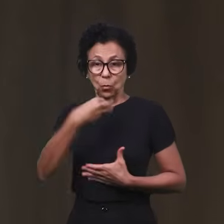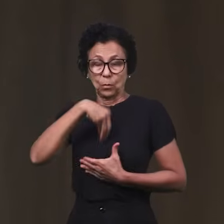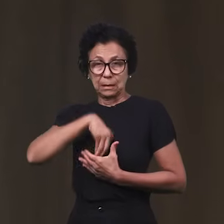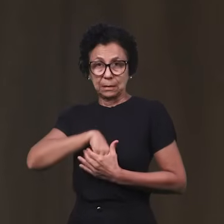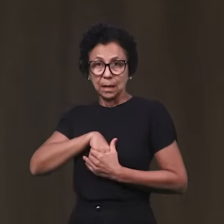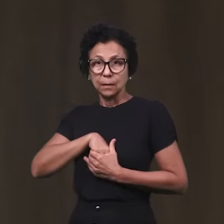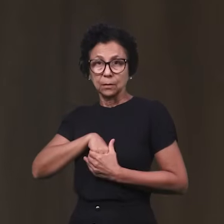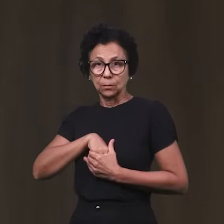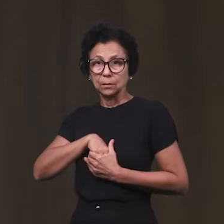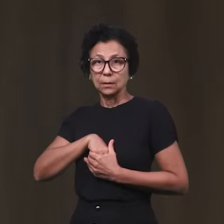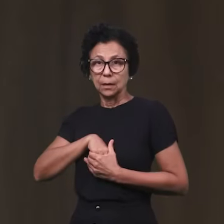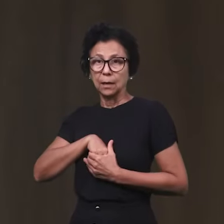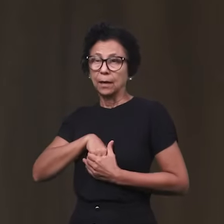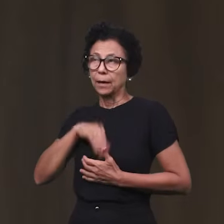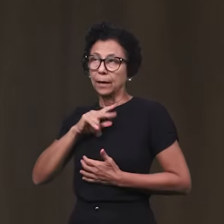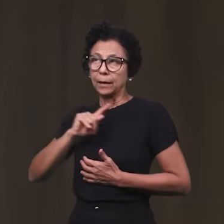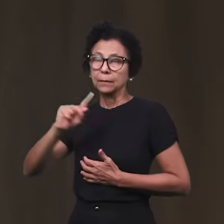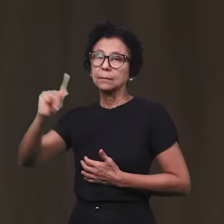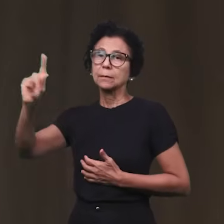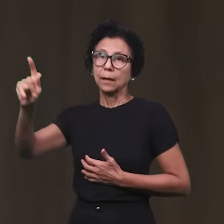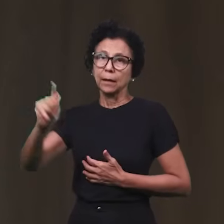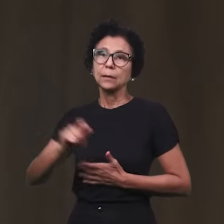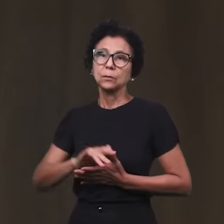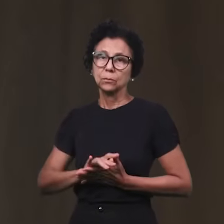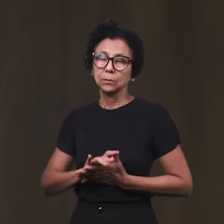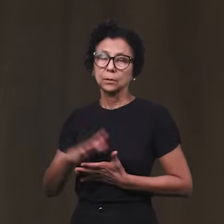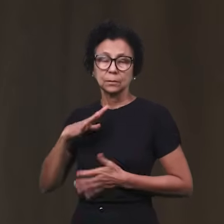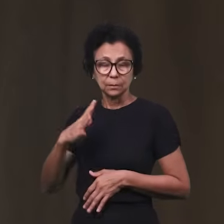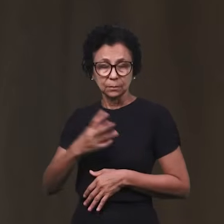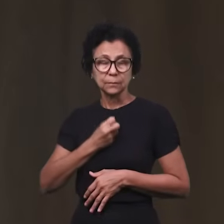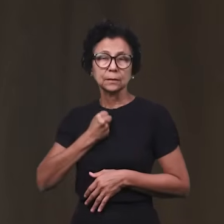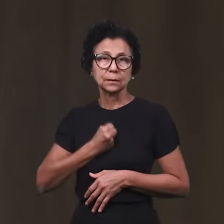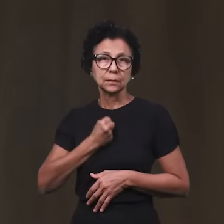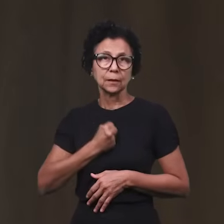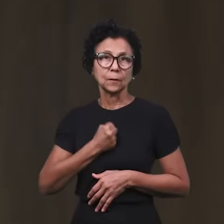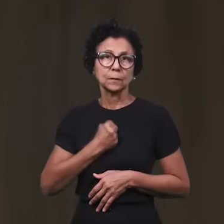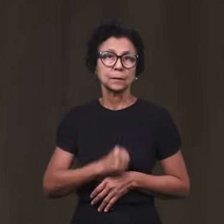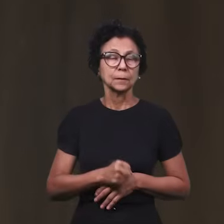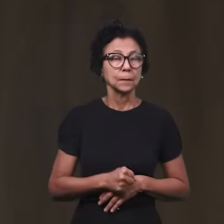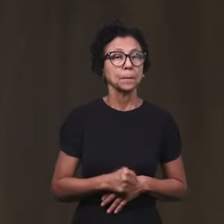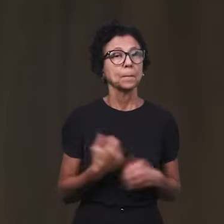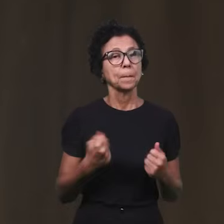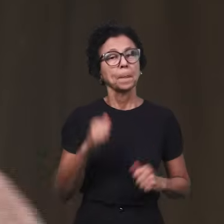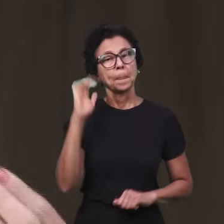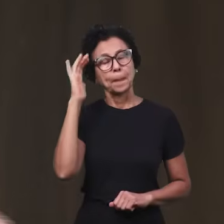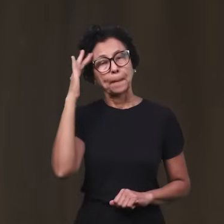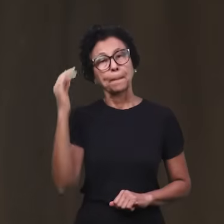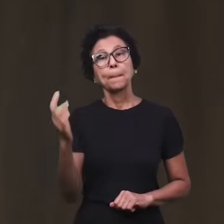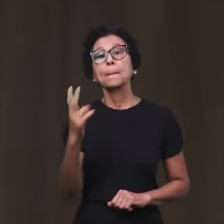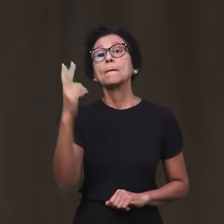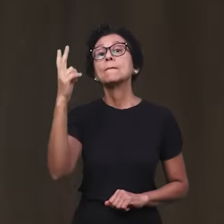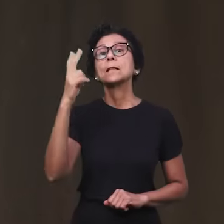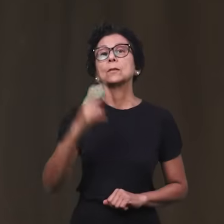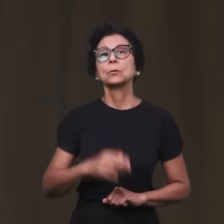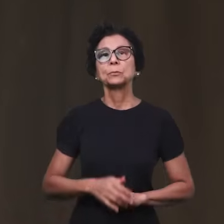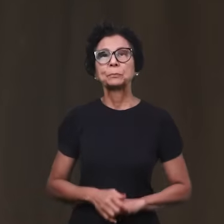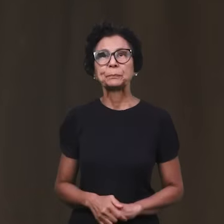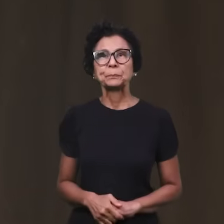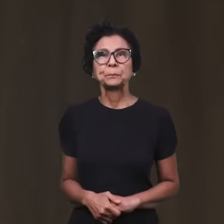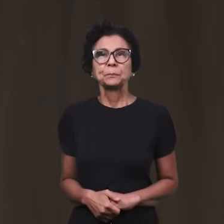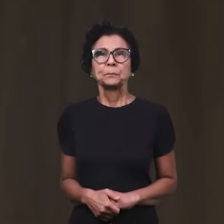Santo gera em nós, é incorruptível, é para a eternidade, para a vida eterna, é para a nossa salvação. Então, entender muito bem esse